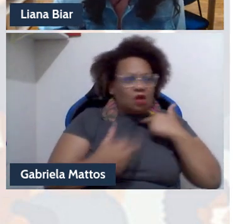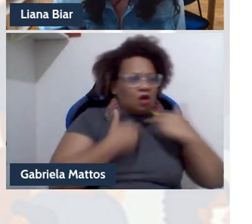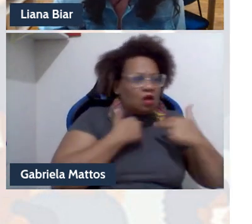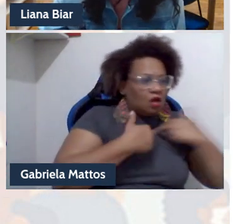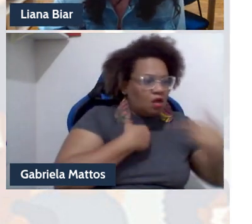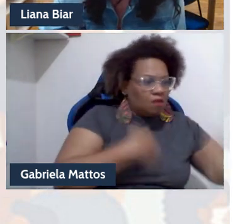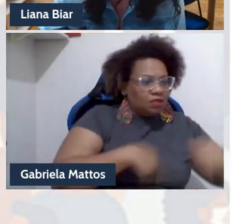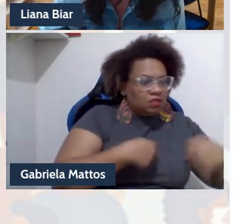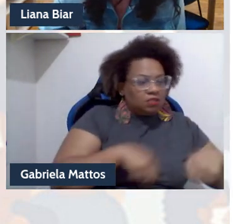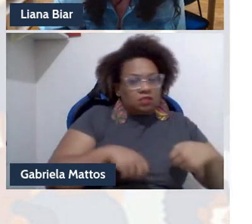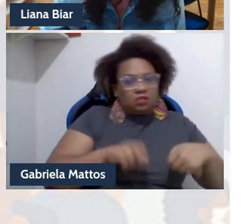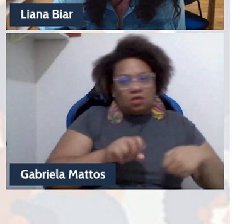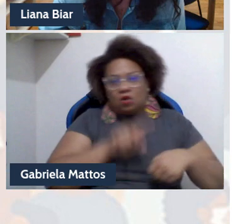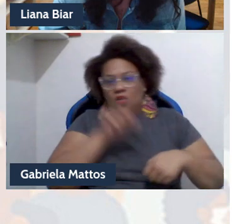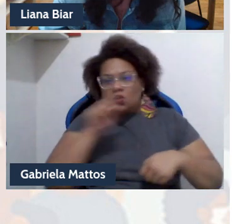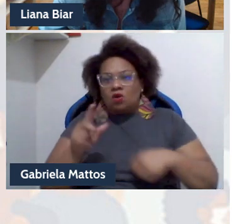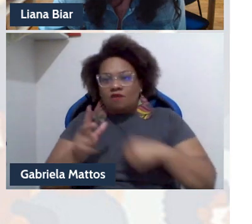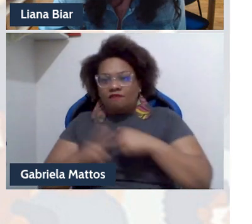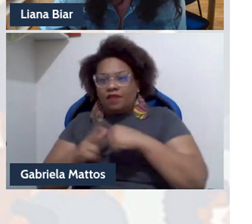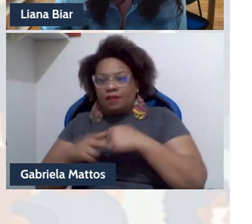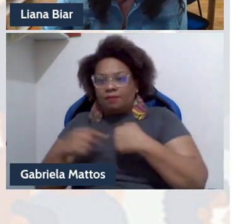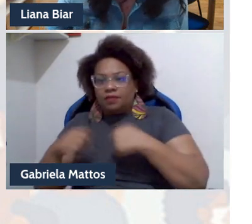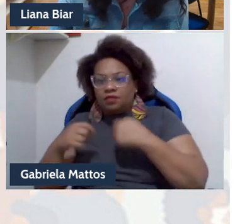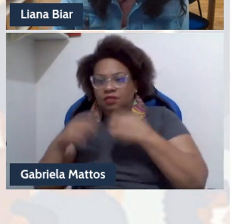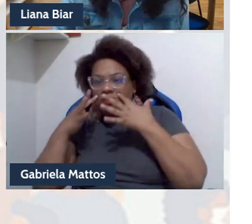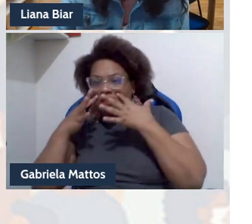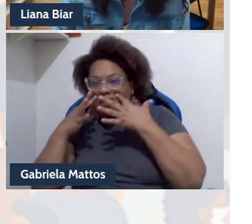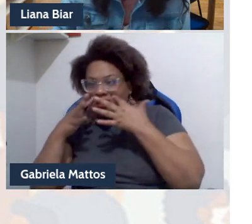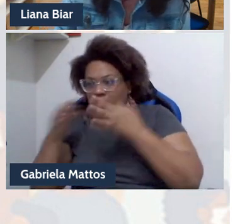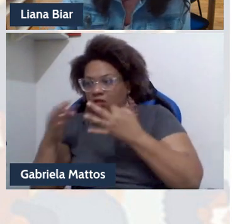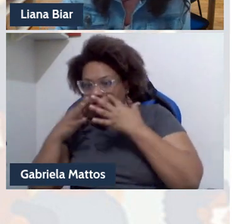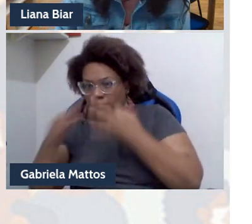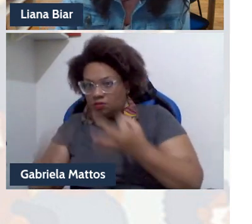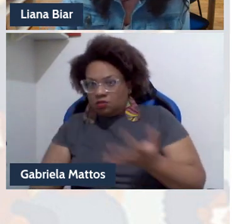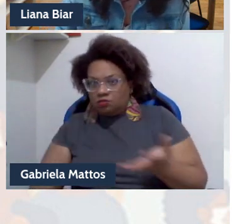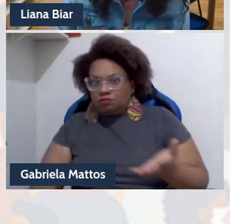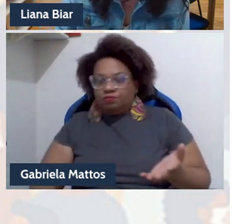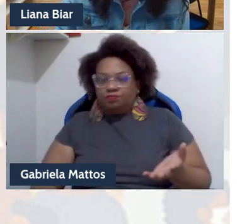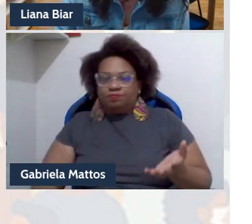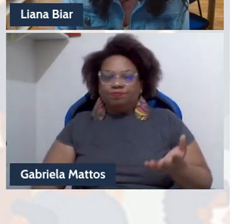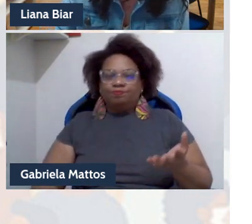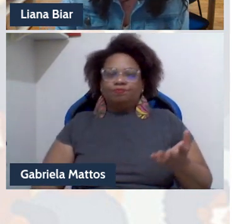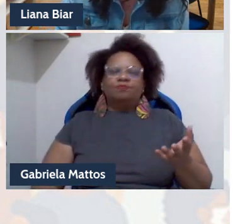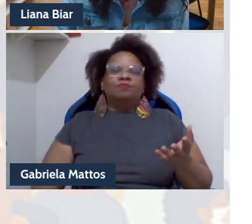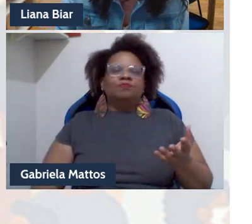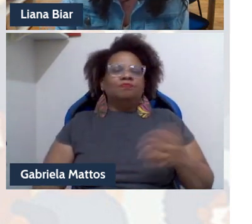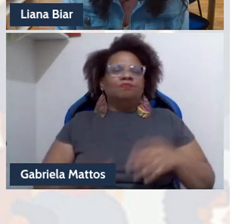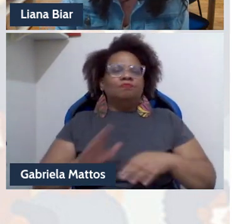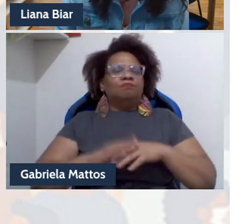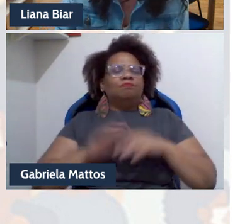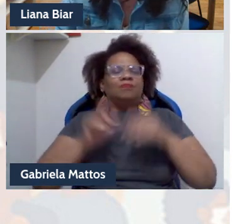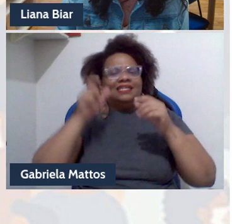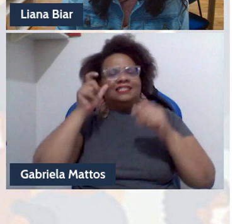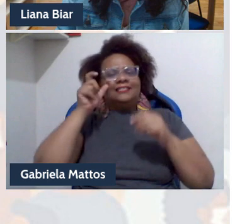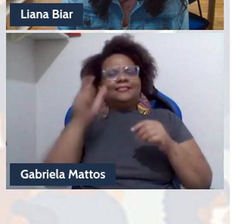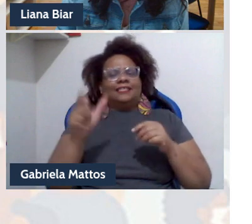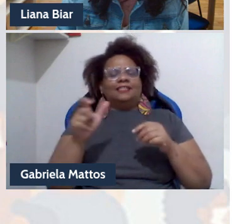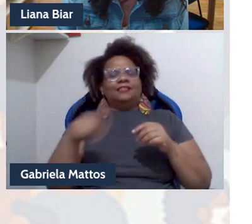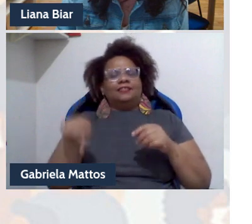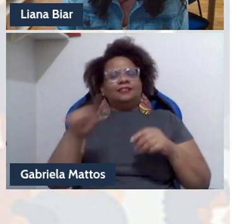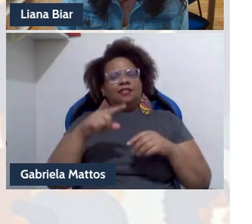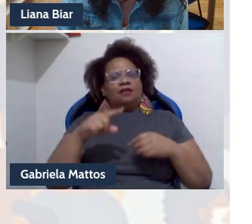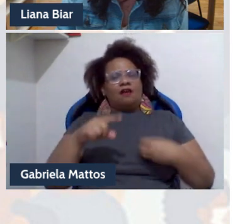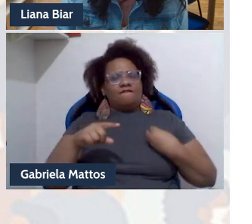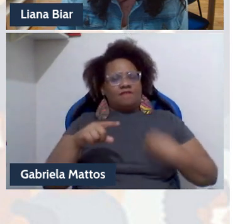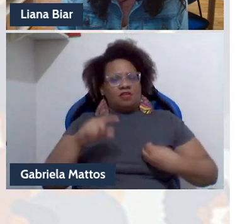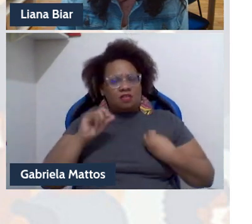aqui de demanda e aqui de atendimento à demanda. Né? E o que me chama mais atenção na narrativa da